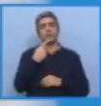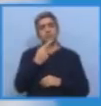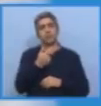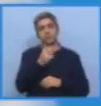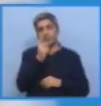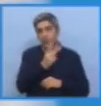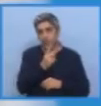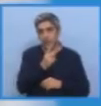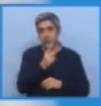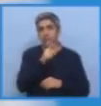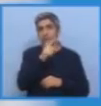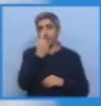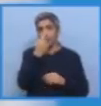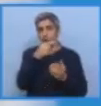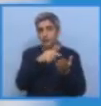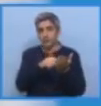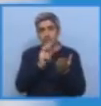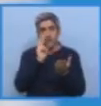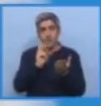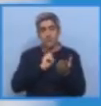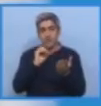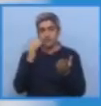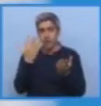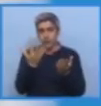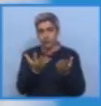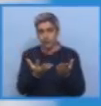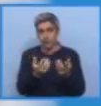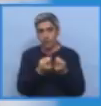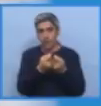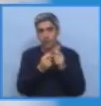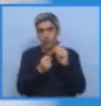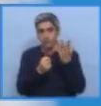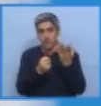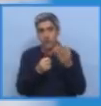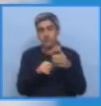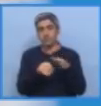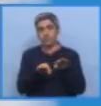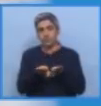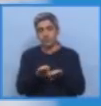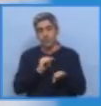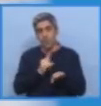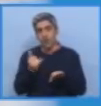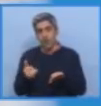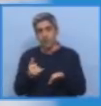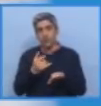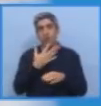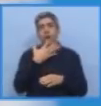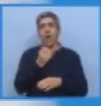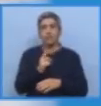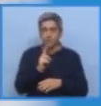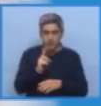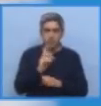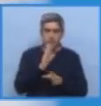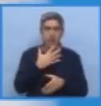Tomé: "Põe aqui o teu dedo e vê as minhas mãos. Aproxima a tua mão e mete-a no meu lado. E não sejas incrédulo,